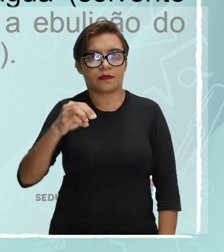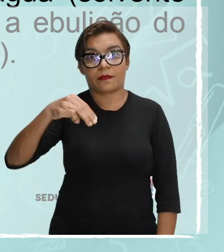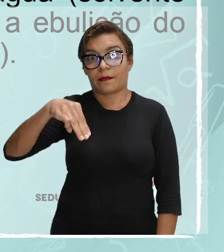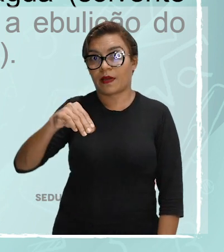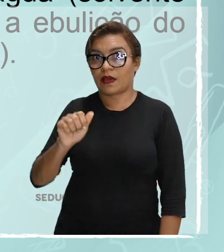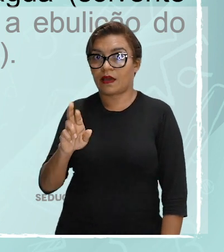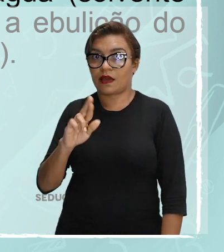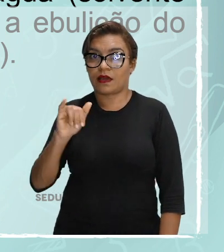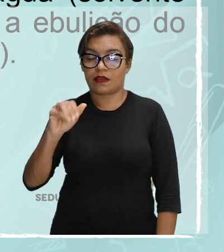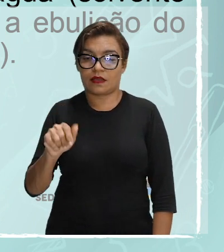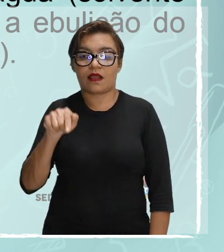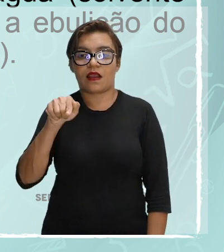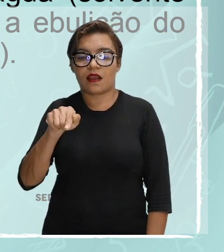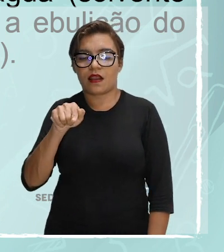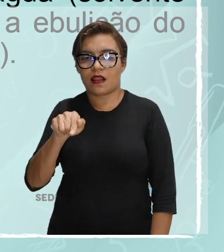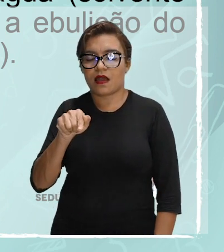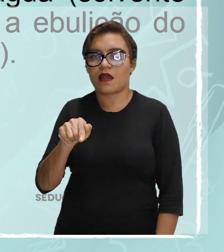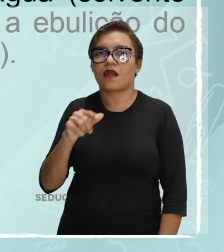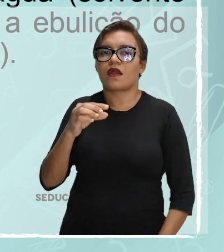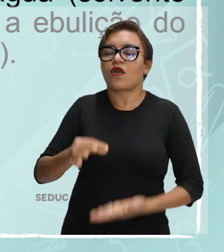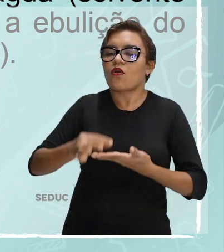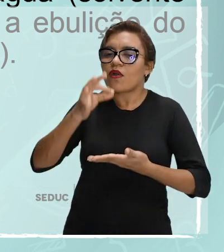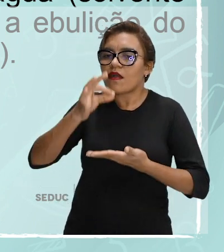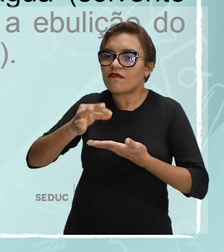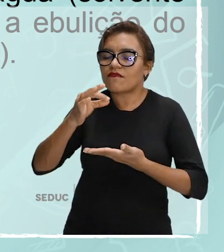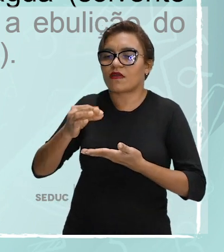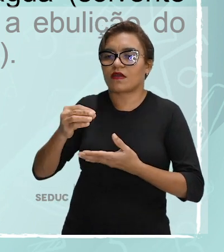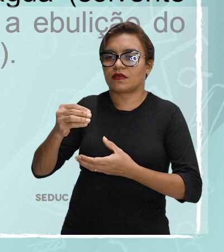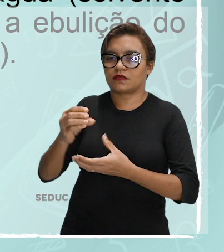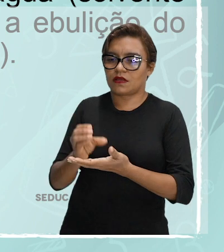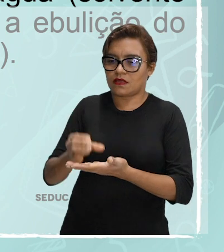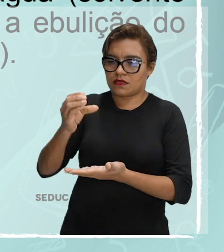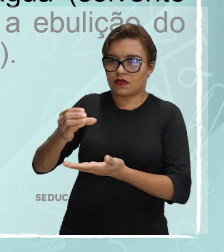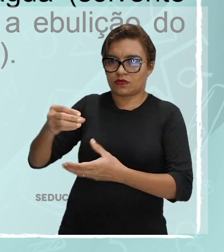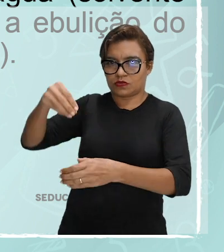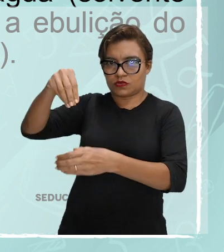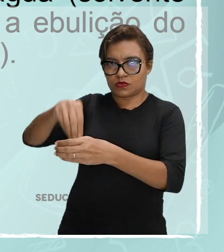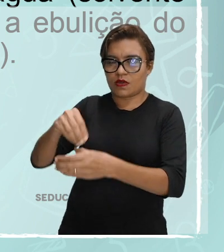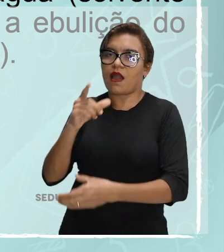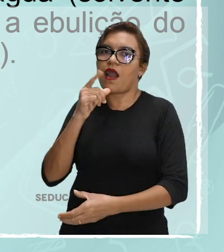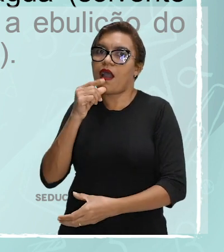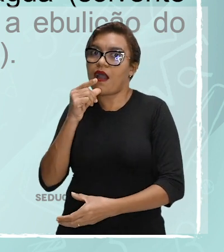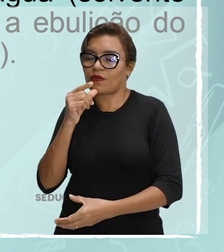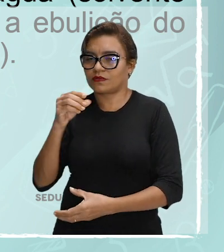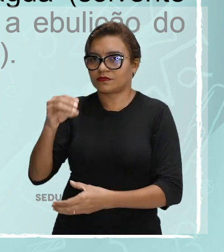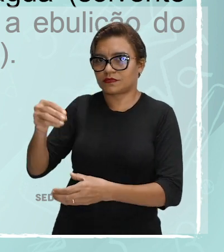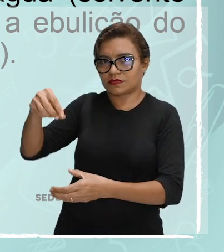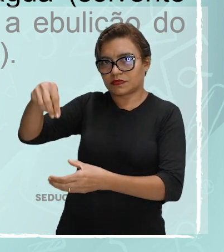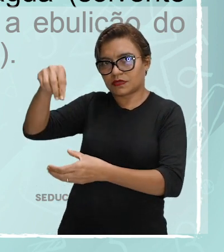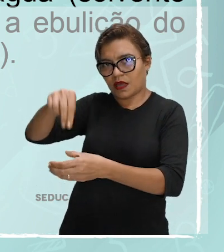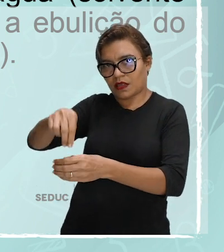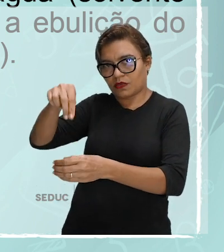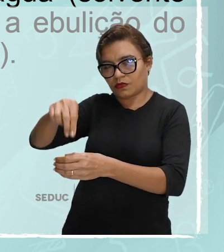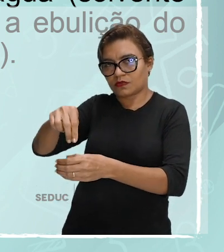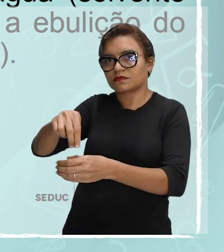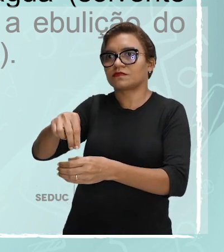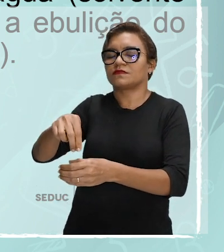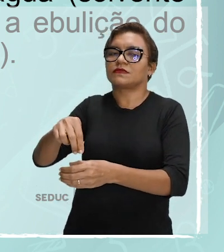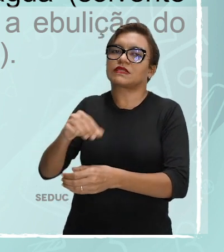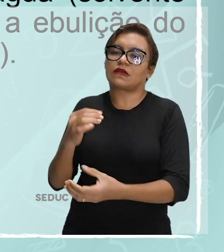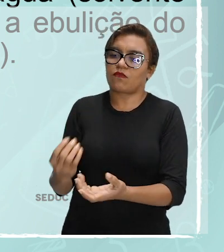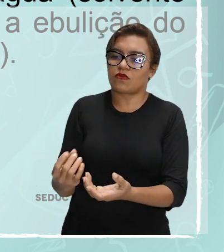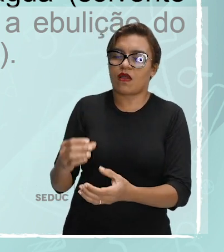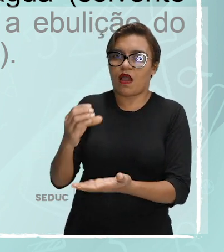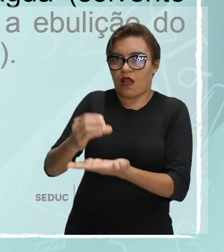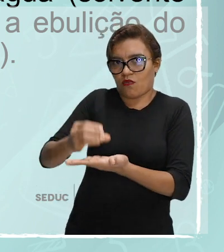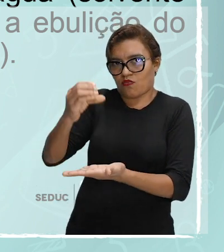recipiente com o café fica mergulhado em um recipiente com água. Então, a gente aquece esse